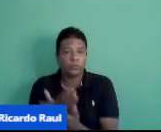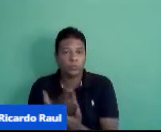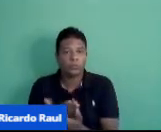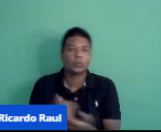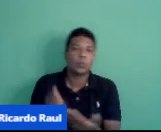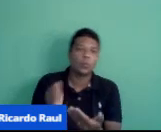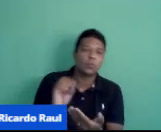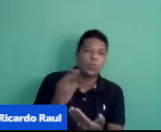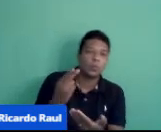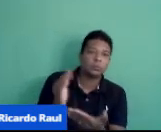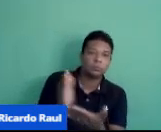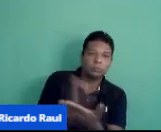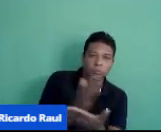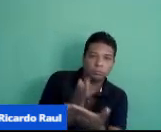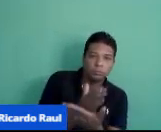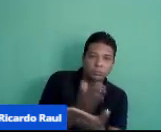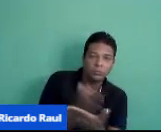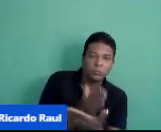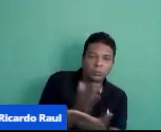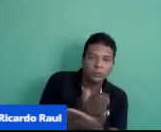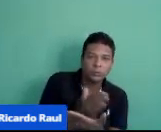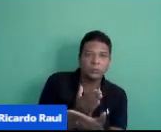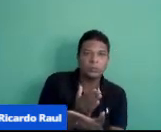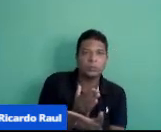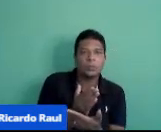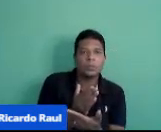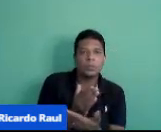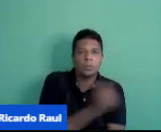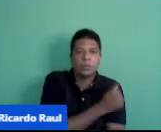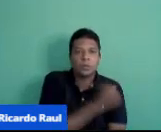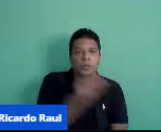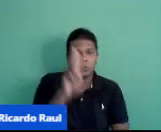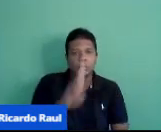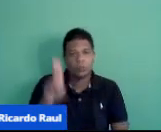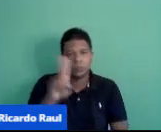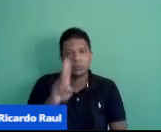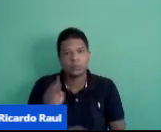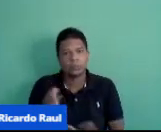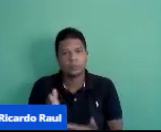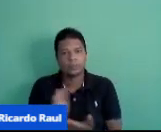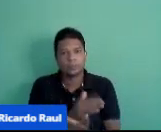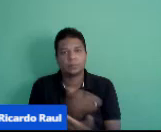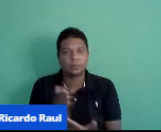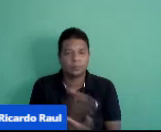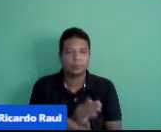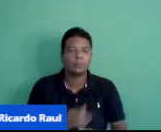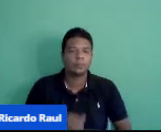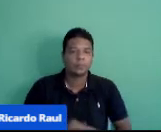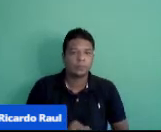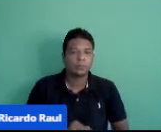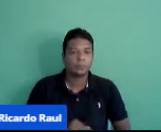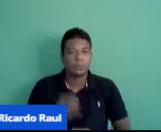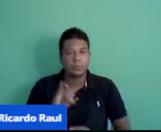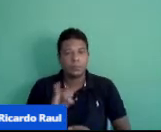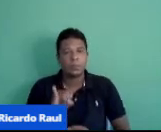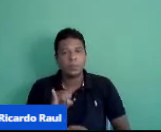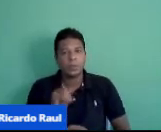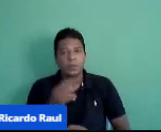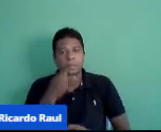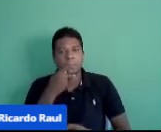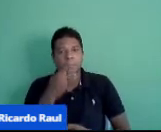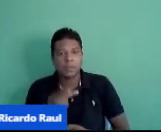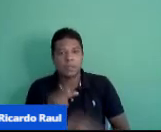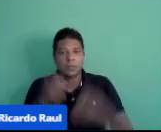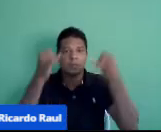livro, que conteúdo do livro que está? Como vocês estão fazendo nesse sentido? E aí o Carlos depois já pode, quiser comentar a questão dos pontos positivos e